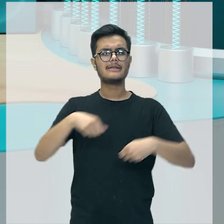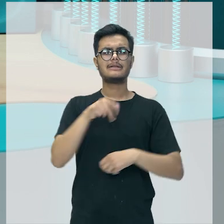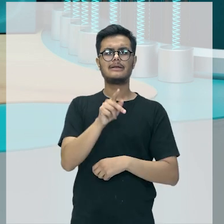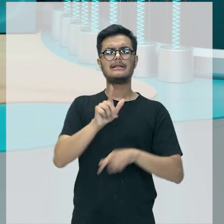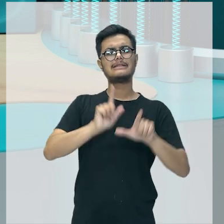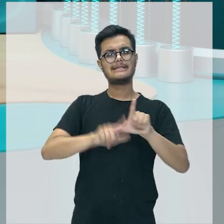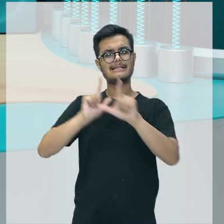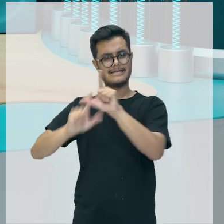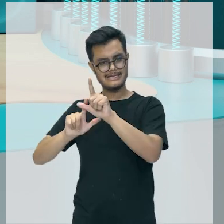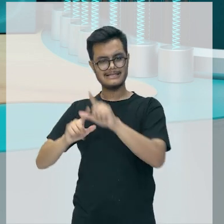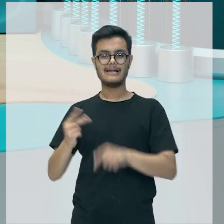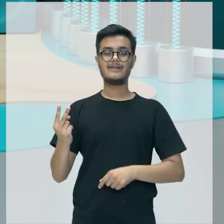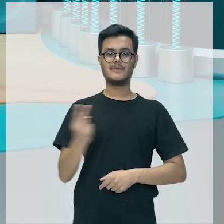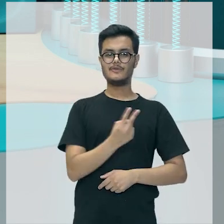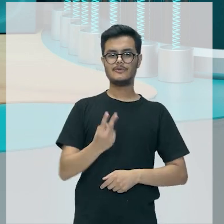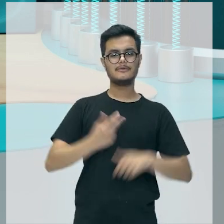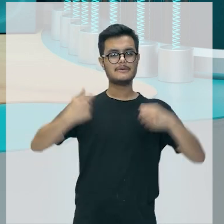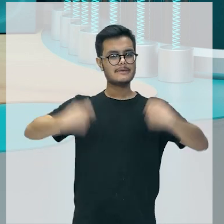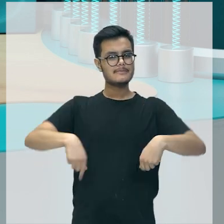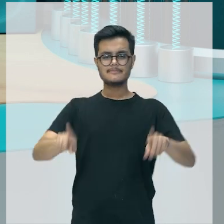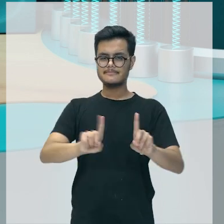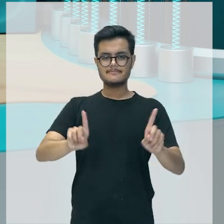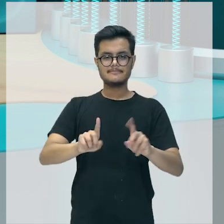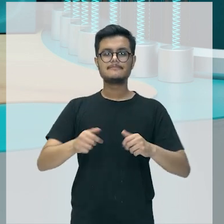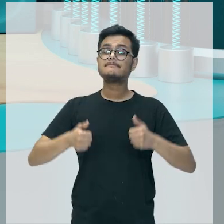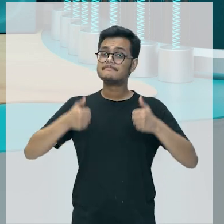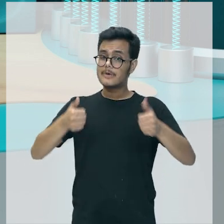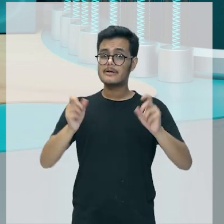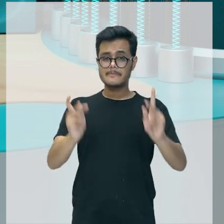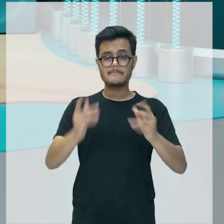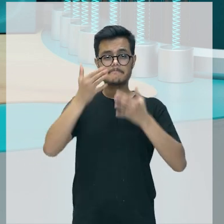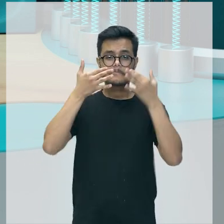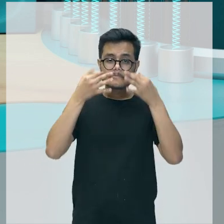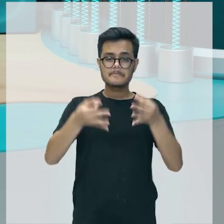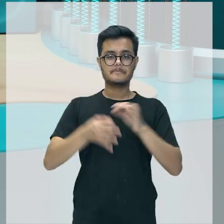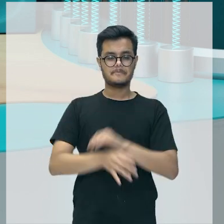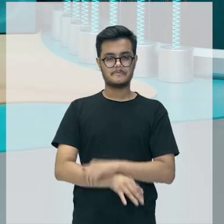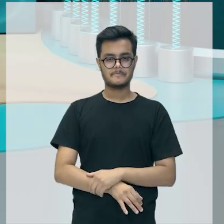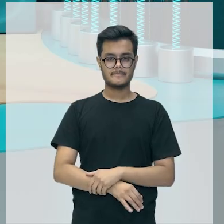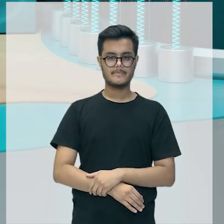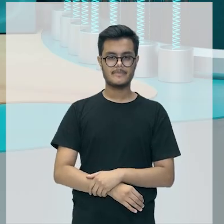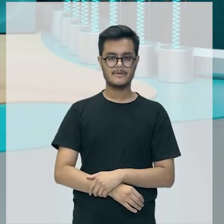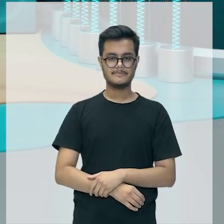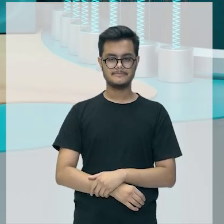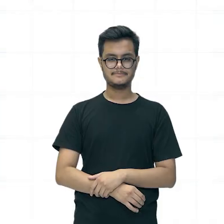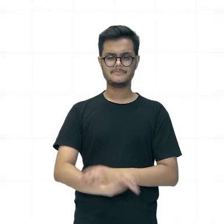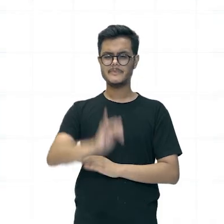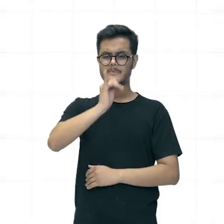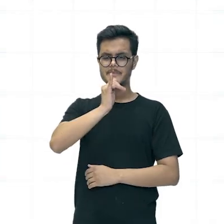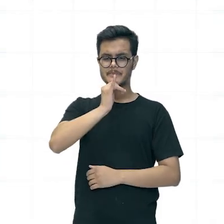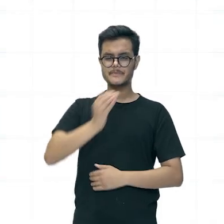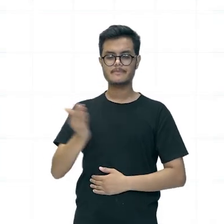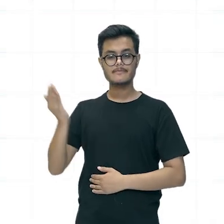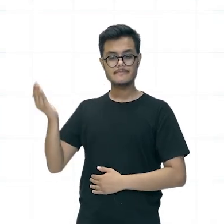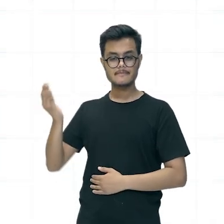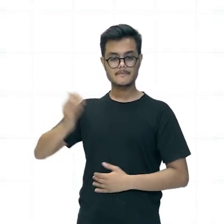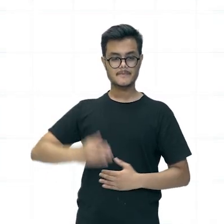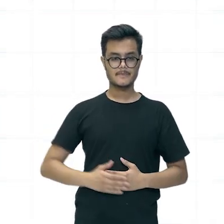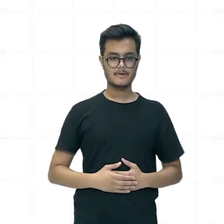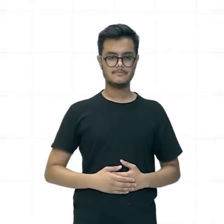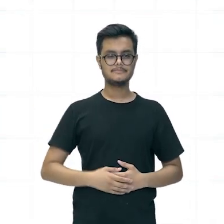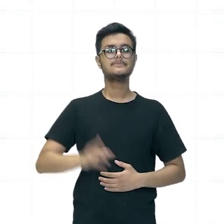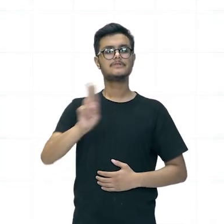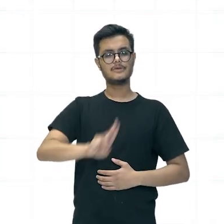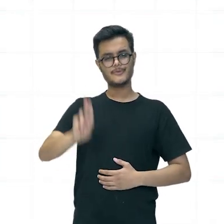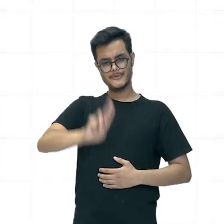fazer, duplicar a última letra ali no final. Alright? Vamos aos exemplos sobre o uso